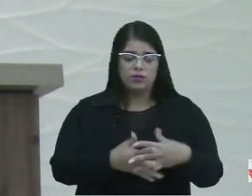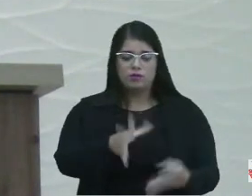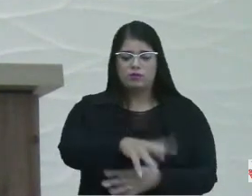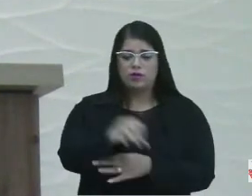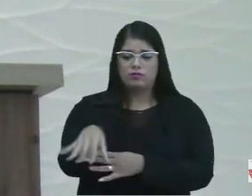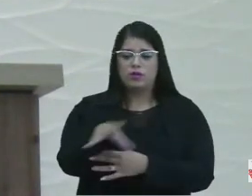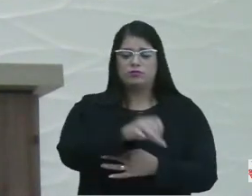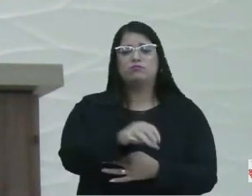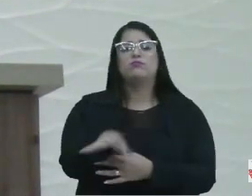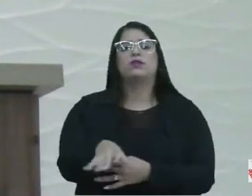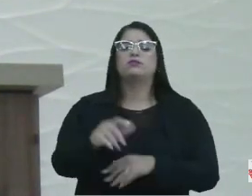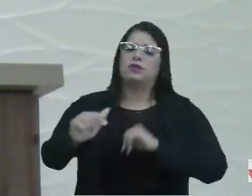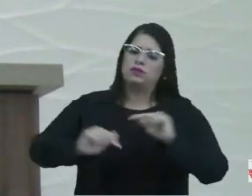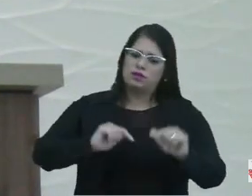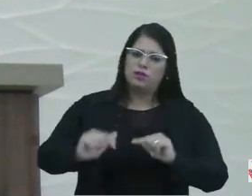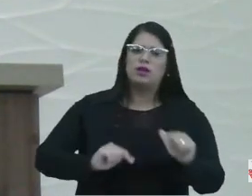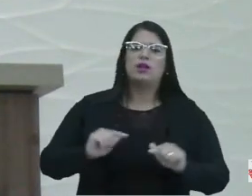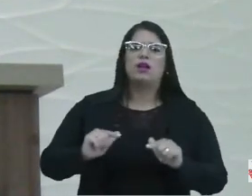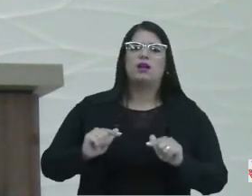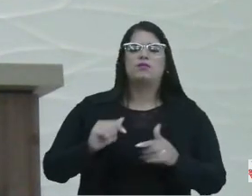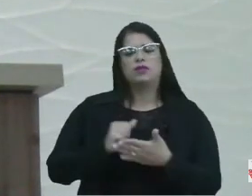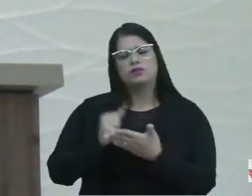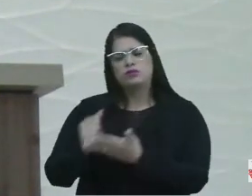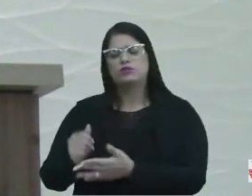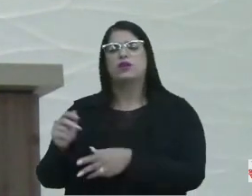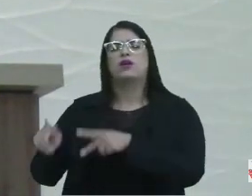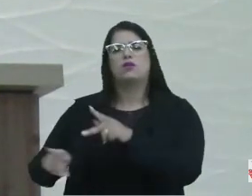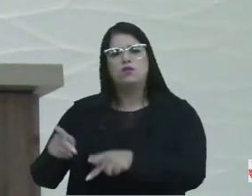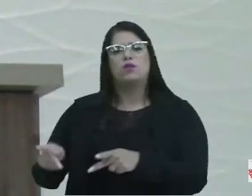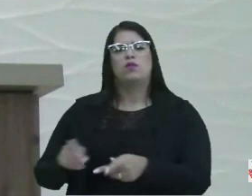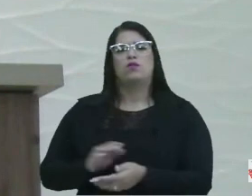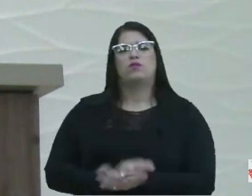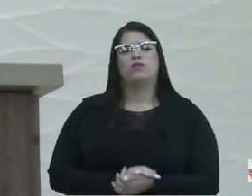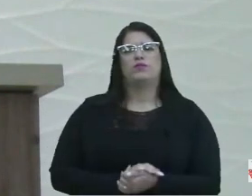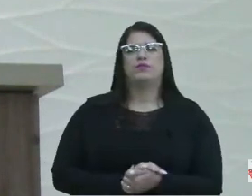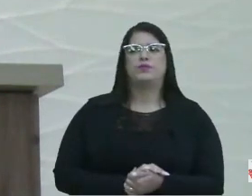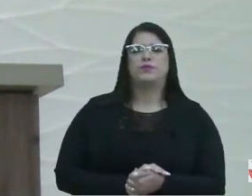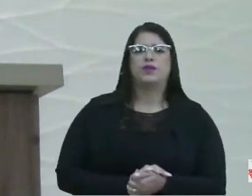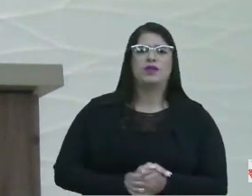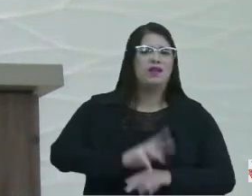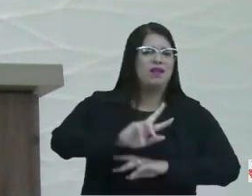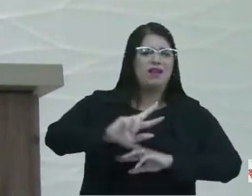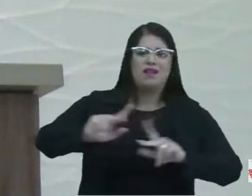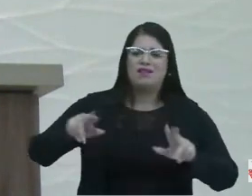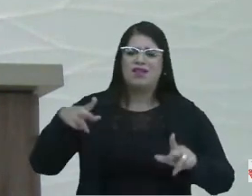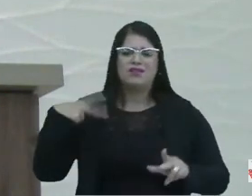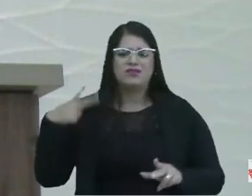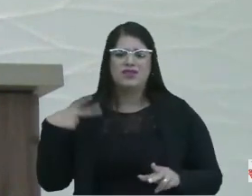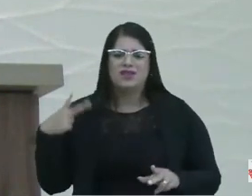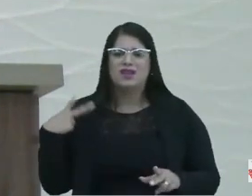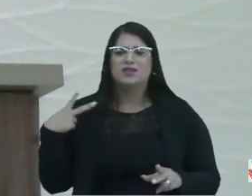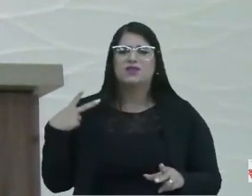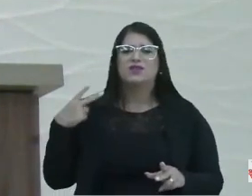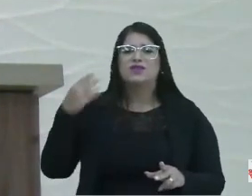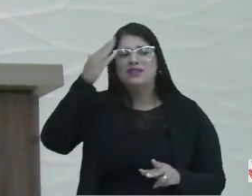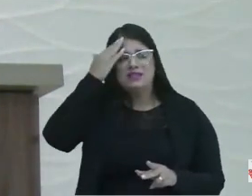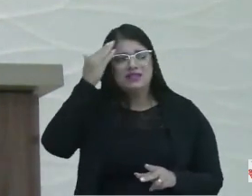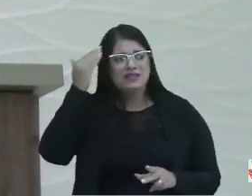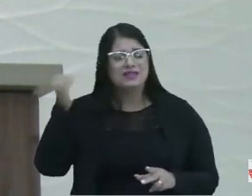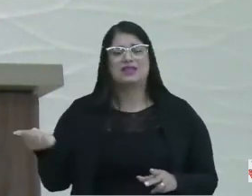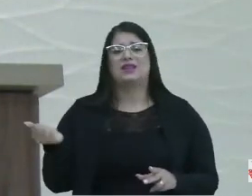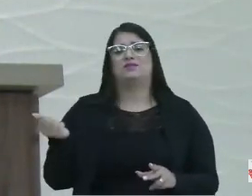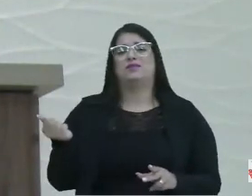os vereadores recebendo ligação para levar água, pedindo água, porque não tem condições. E a gente sabe que não